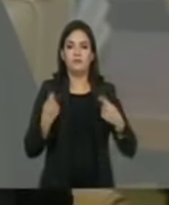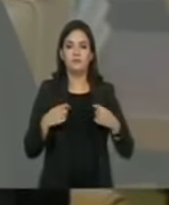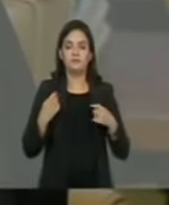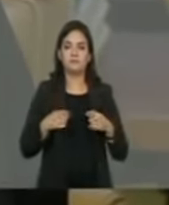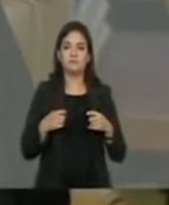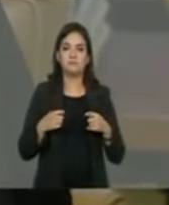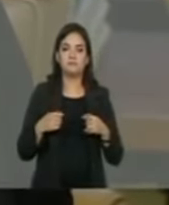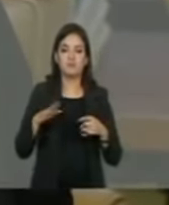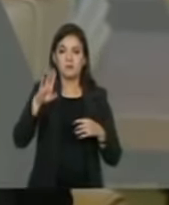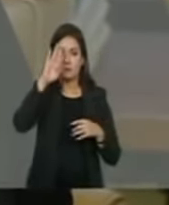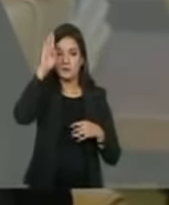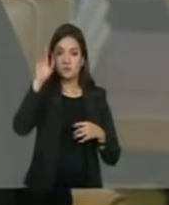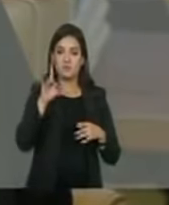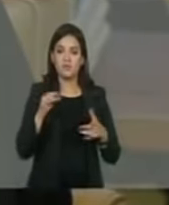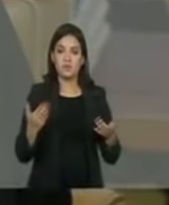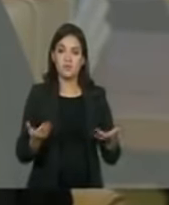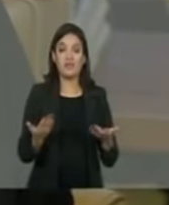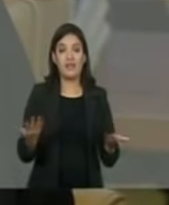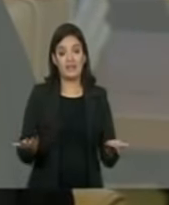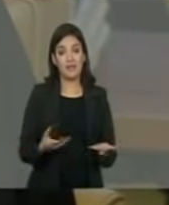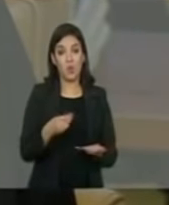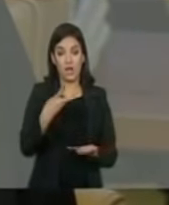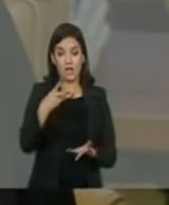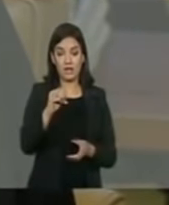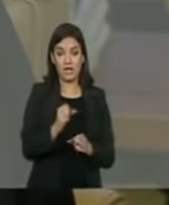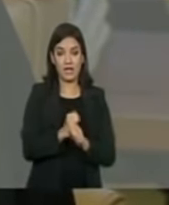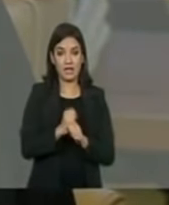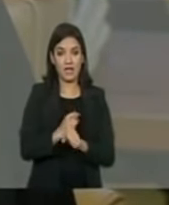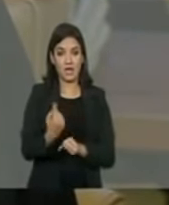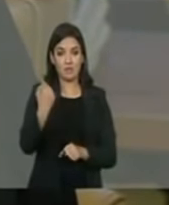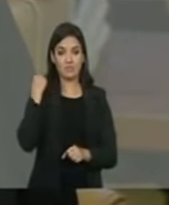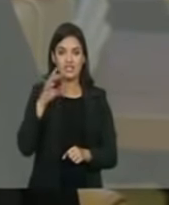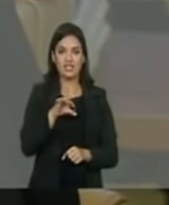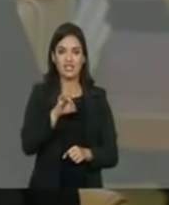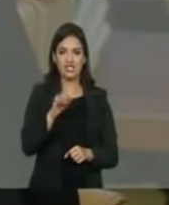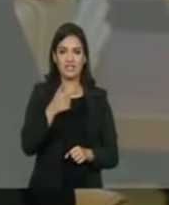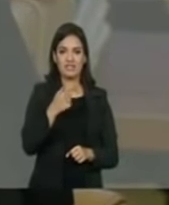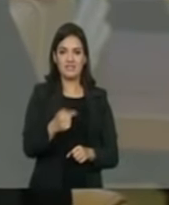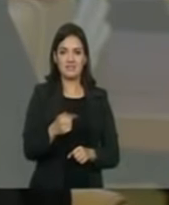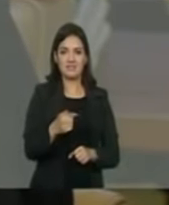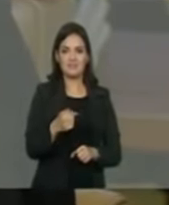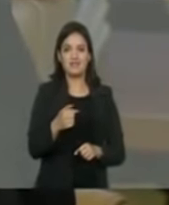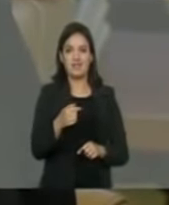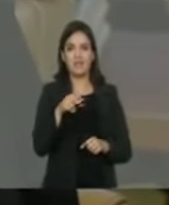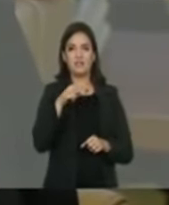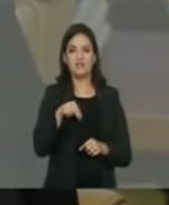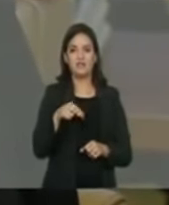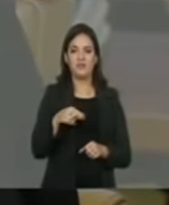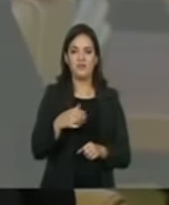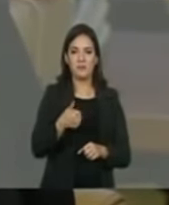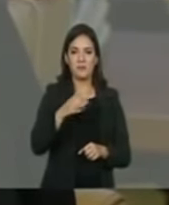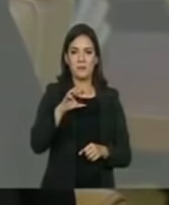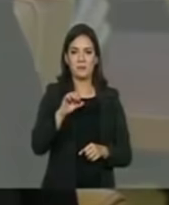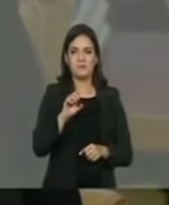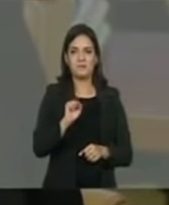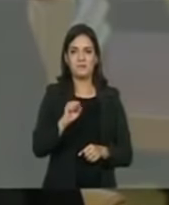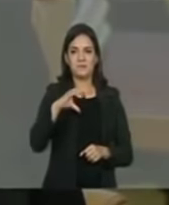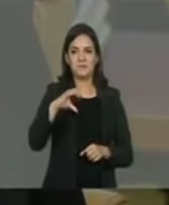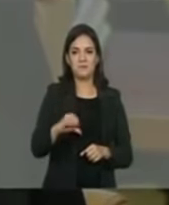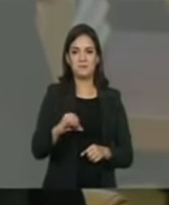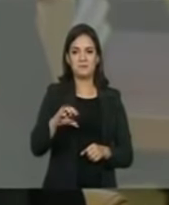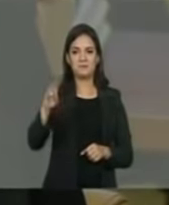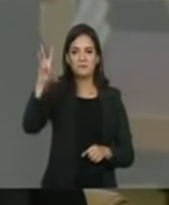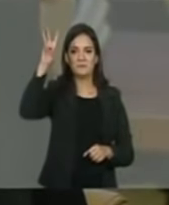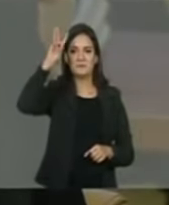porém há 30 anos no dia 7 de novembro de 1989 na terça feira